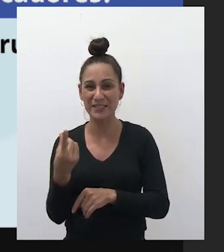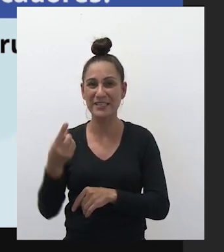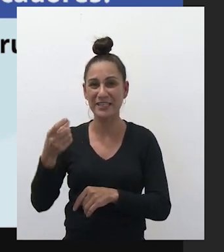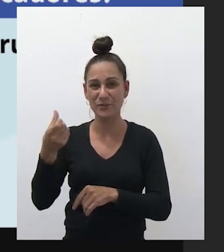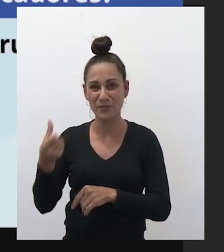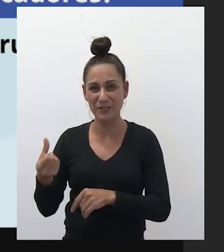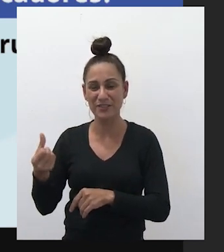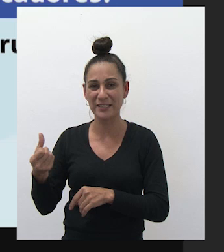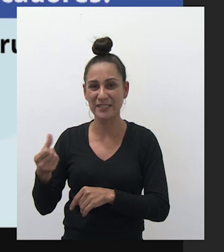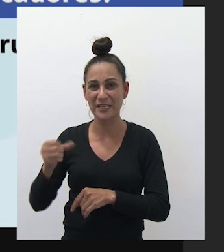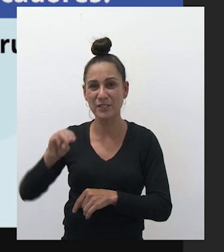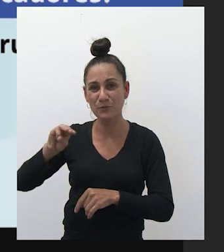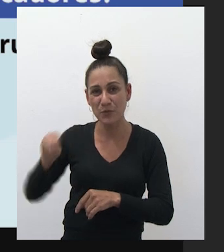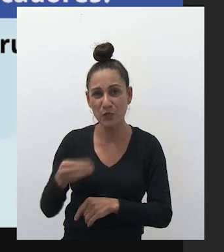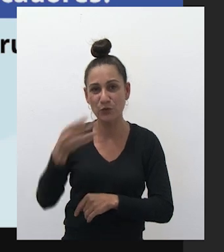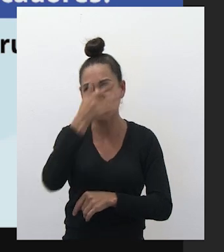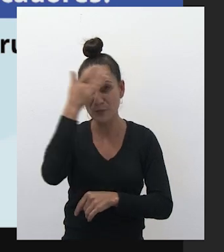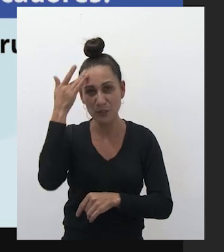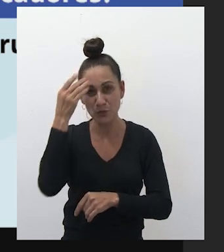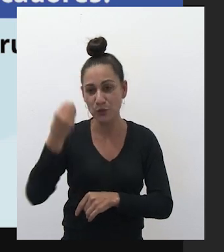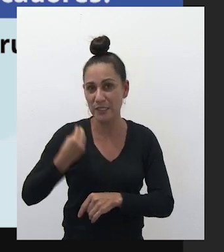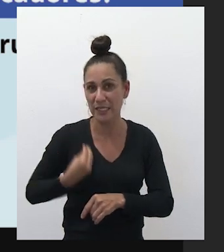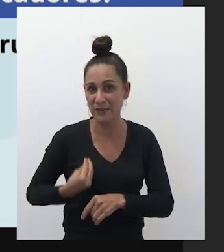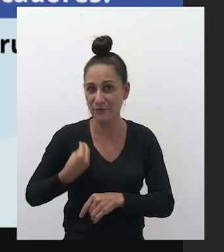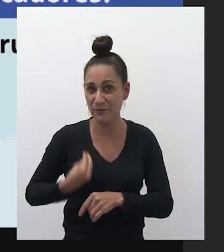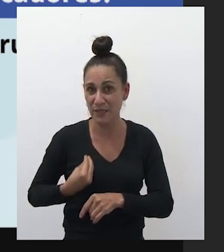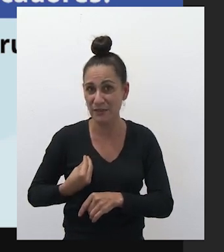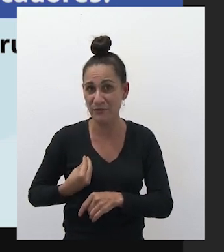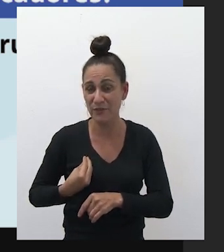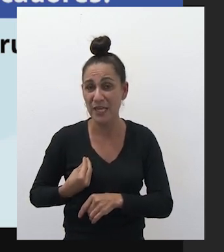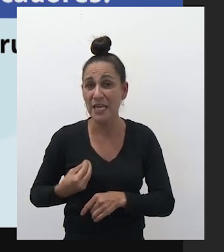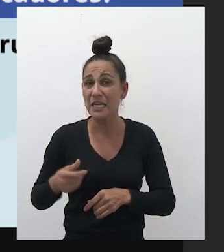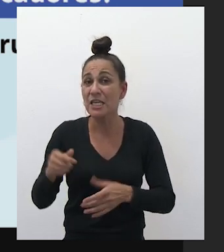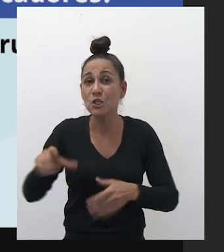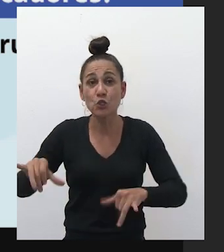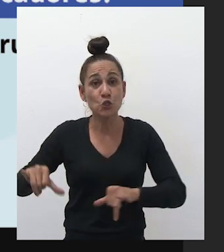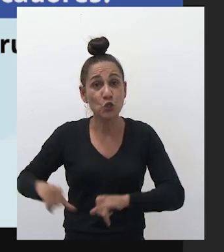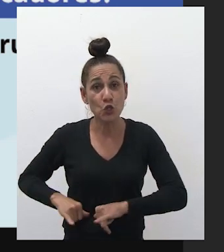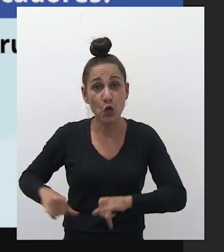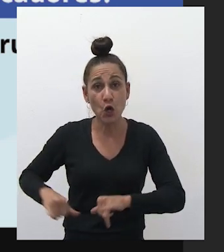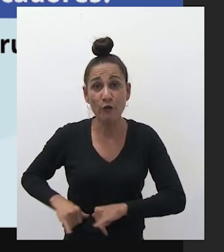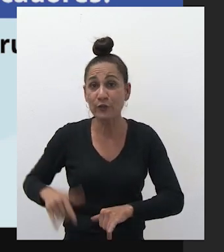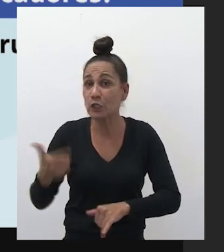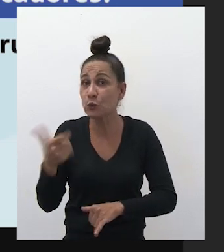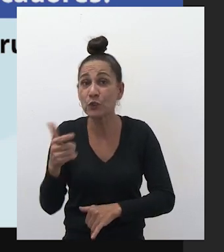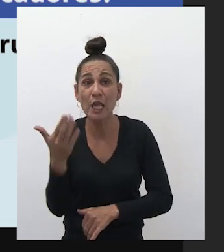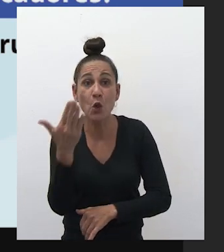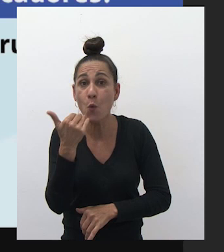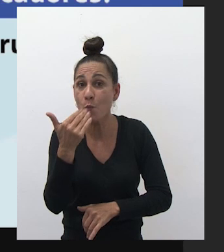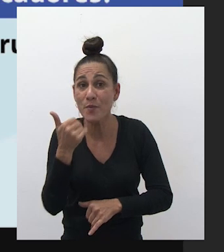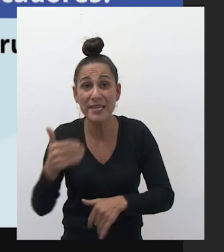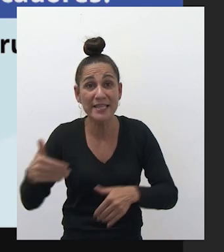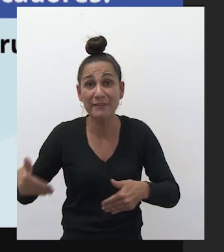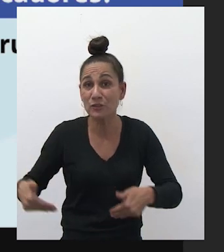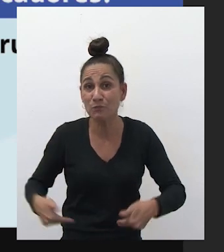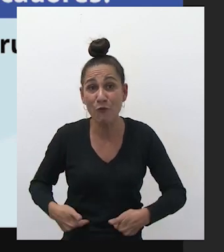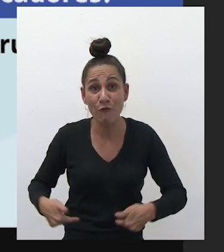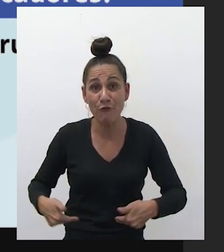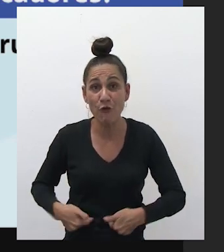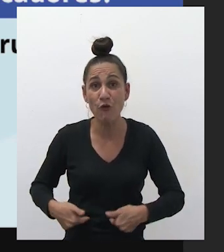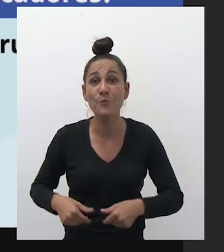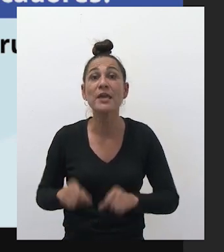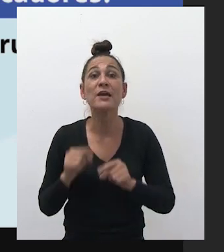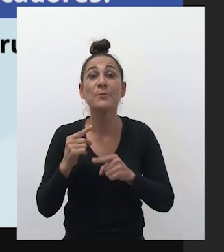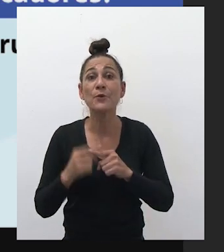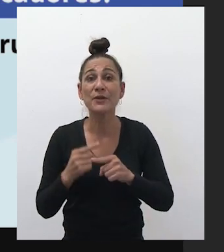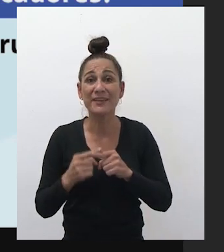116,8 milhões de pessoas em situação de insegurança alimentar no Brasil. A insegurança alimentar é a